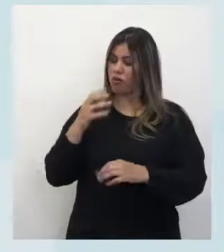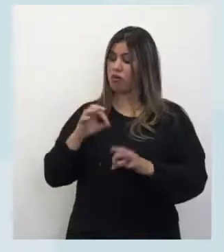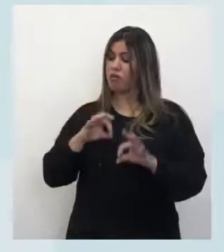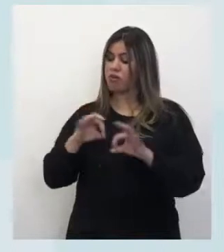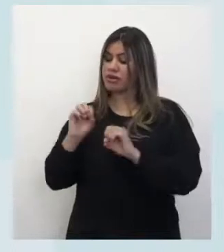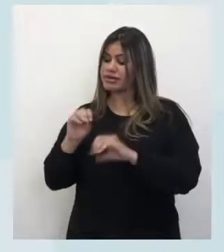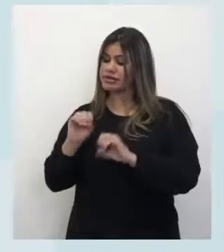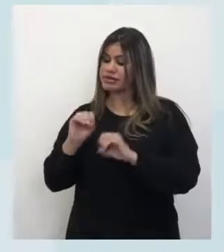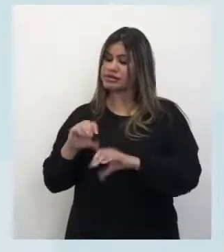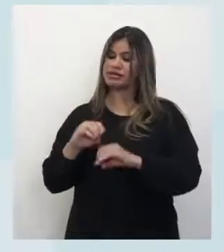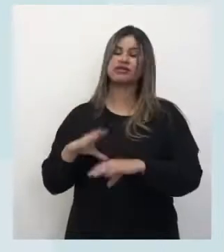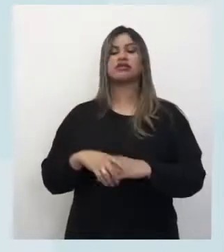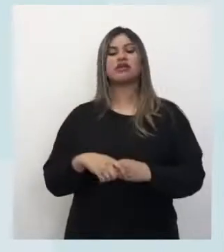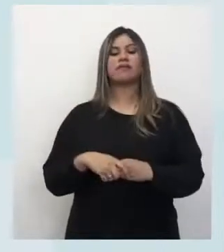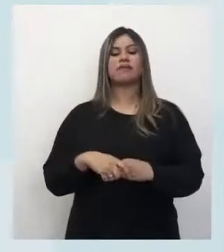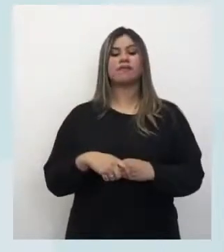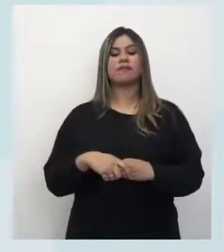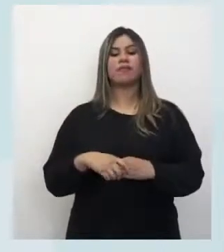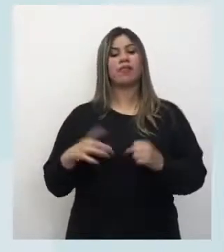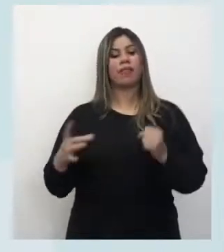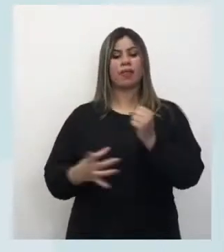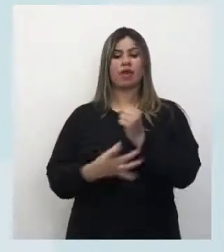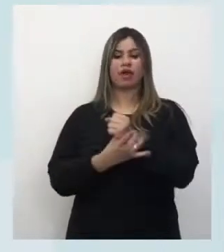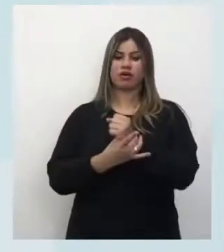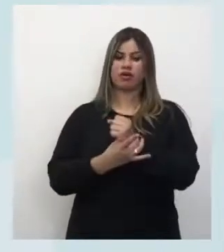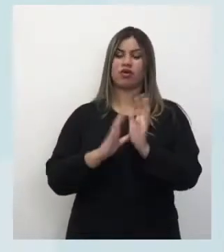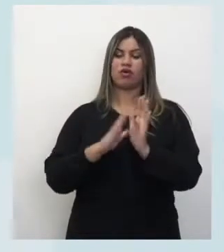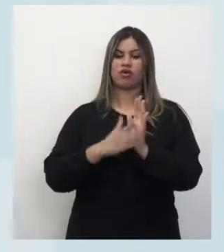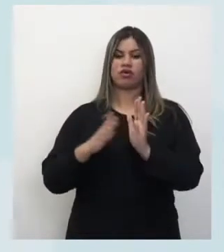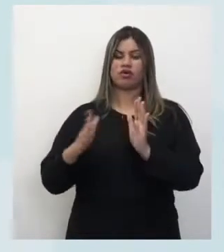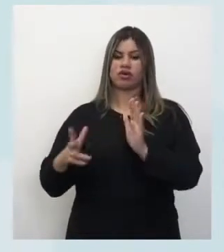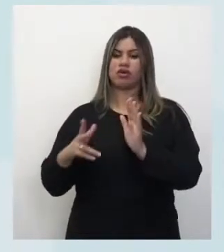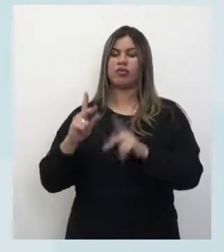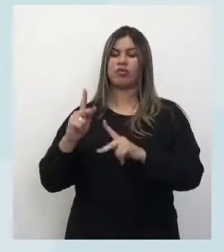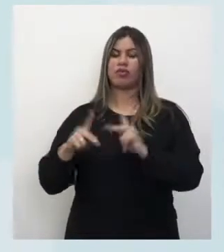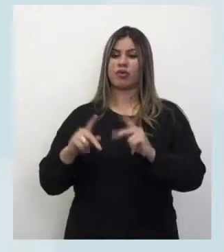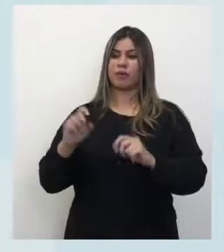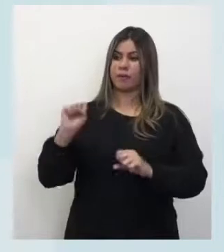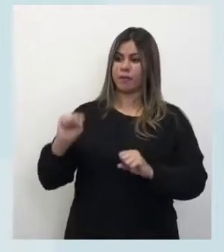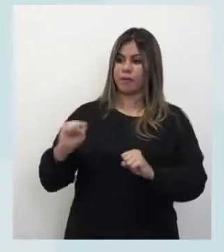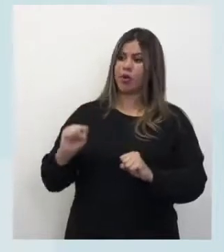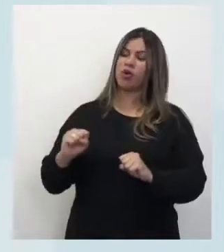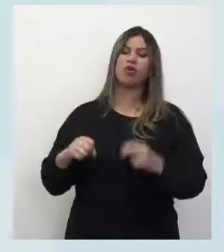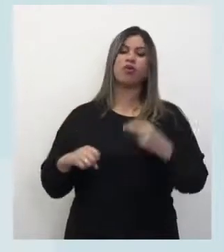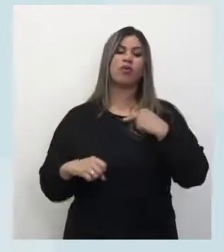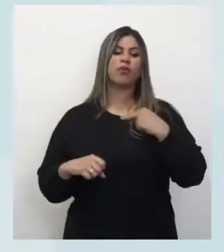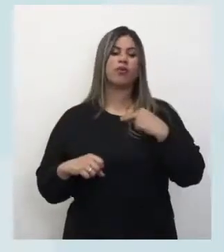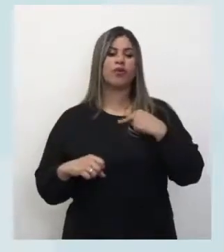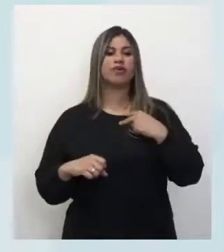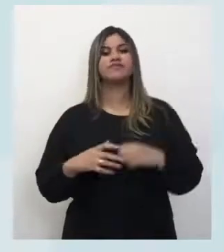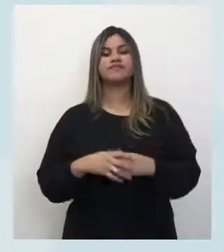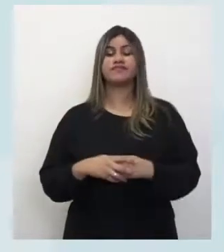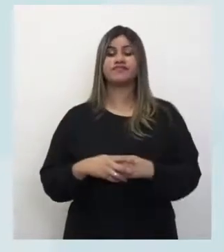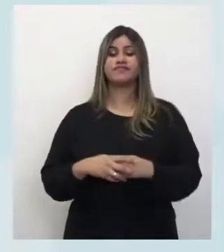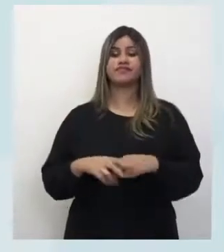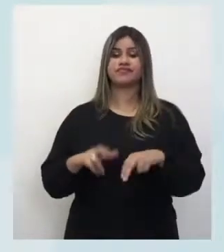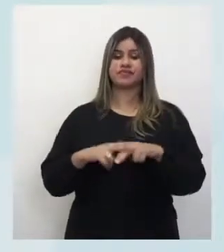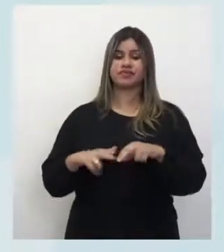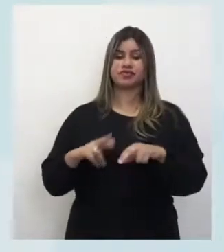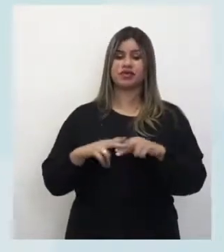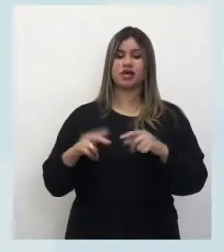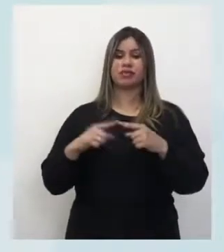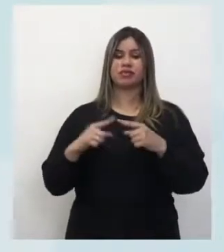a população, estabelece limites, isso pode, isso não pode. E a sexualidade, que também interfere